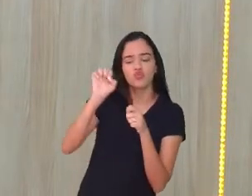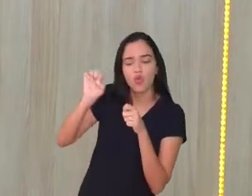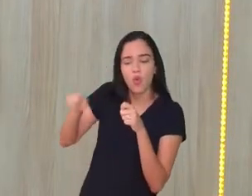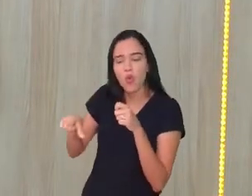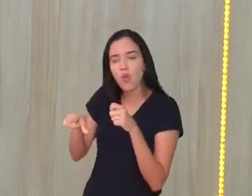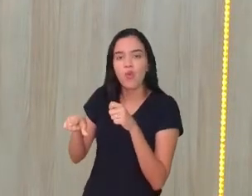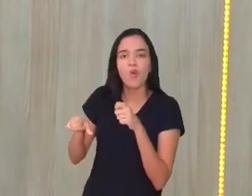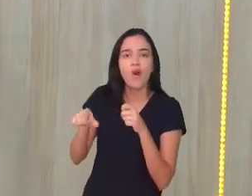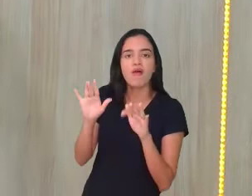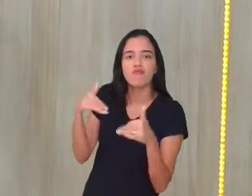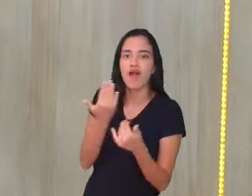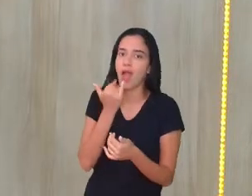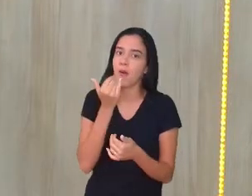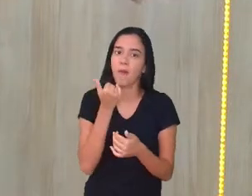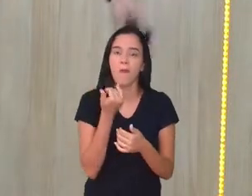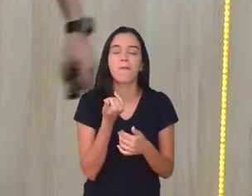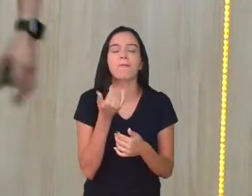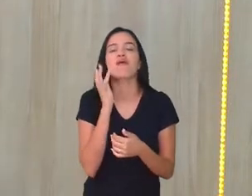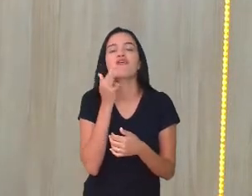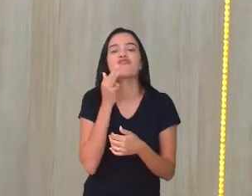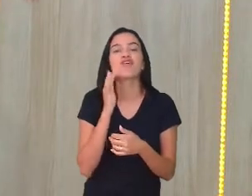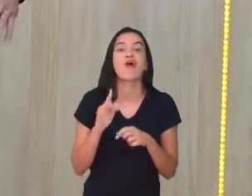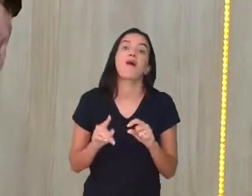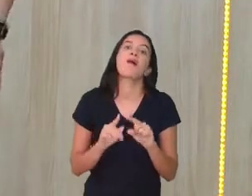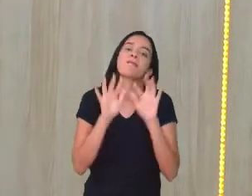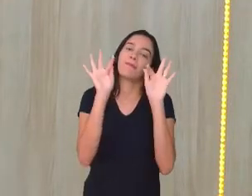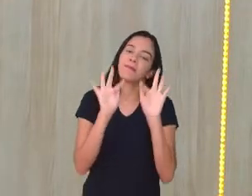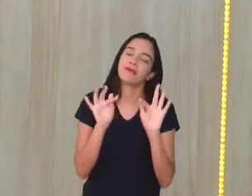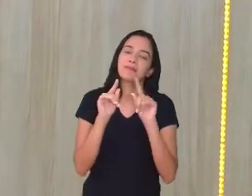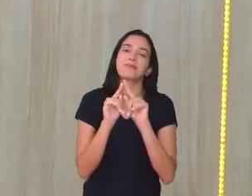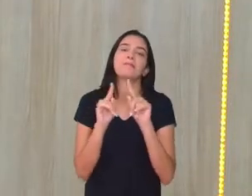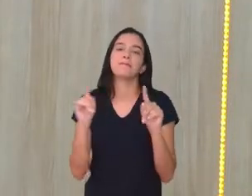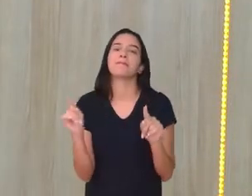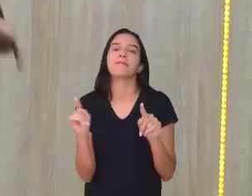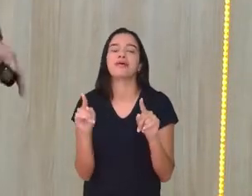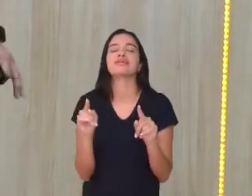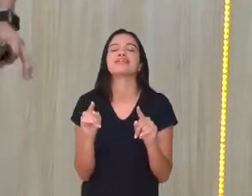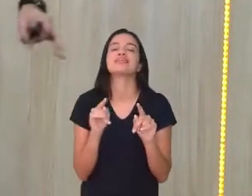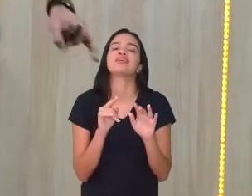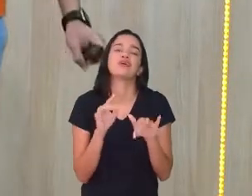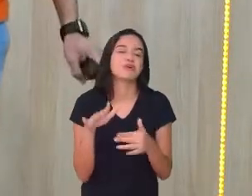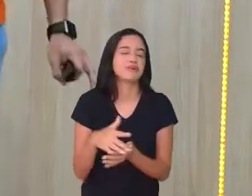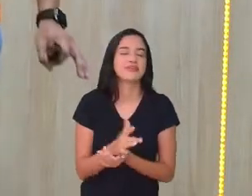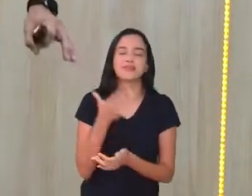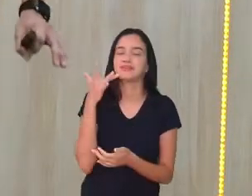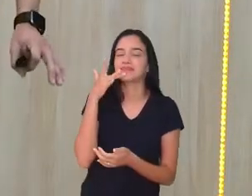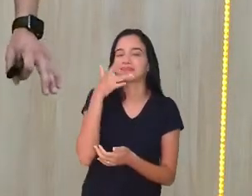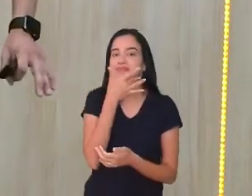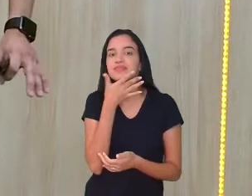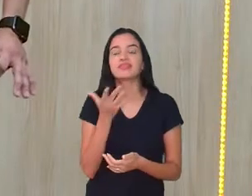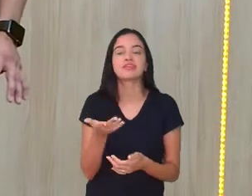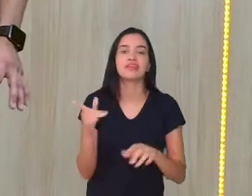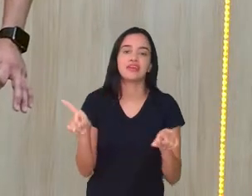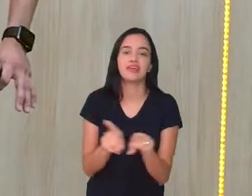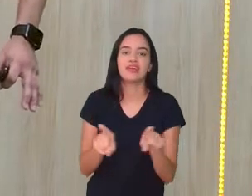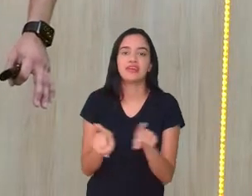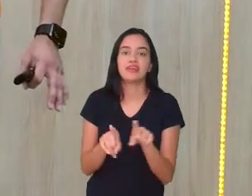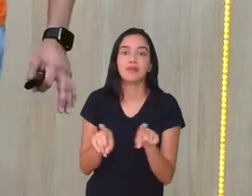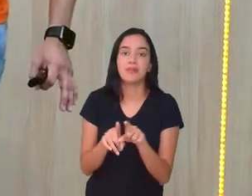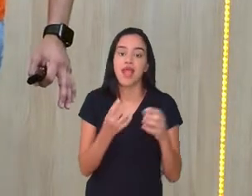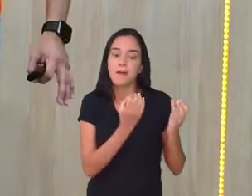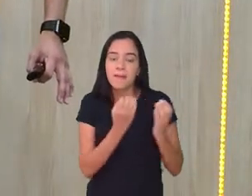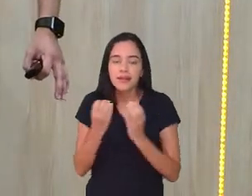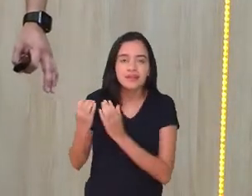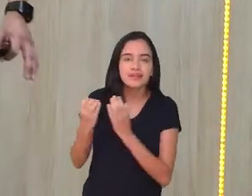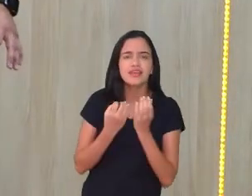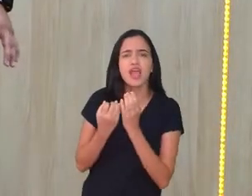fora, aí vai comer a fruta em paz, né? Mas essas sem caroço, meu filho, é filé demais. Mesma coisa da melancia, né? Agora a